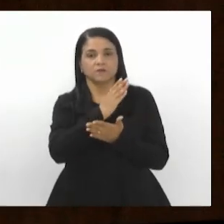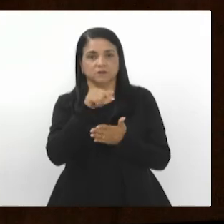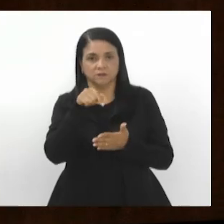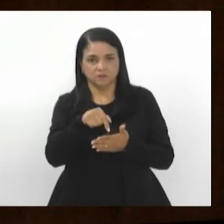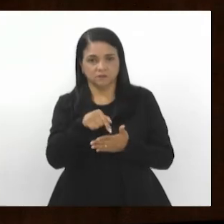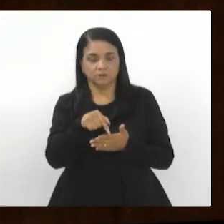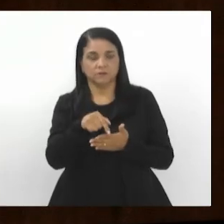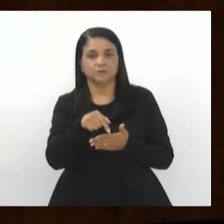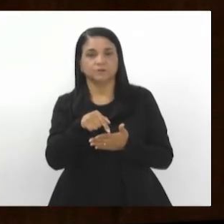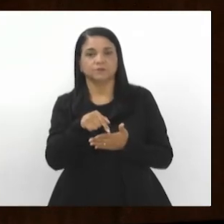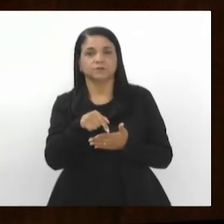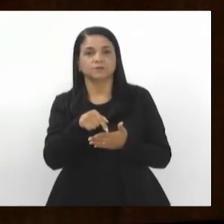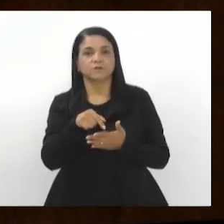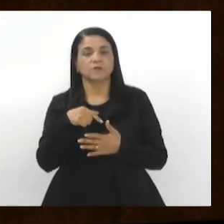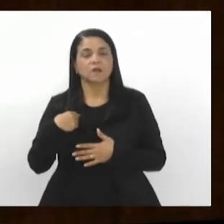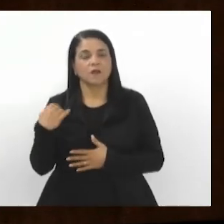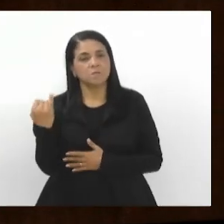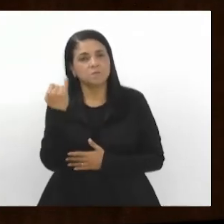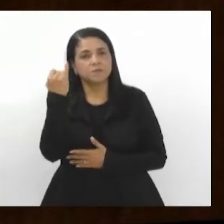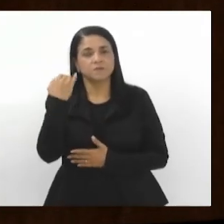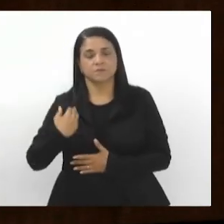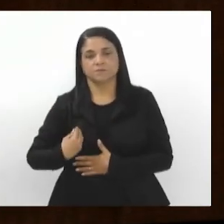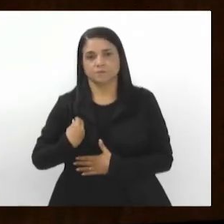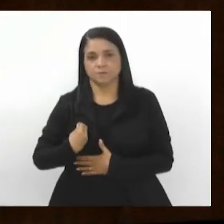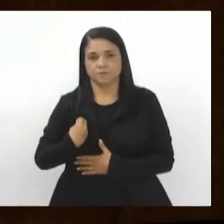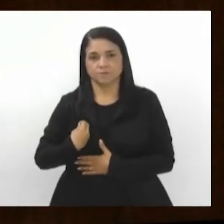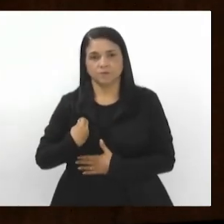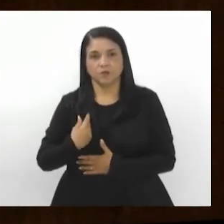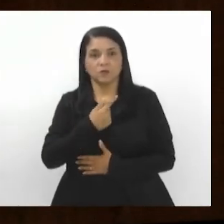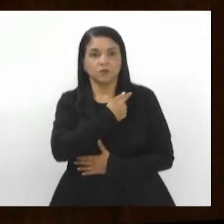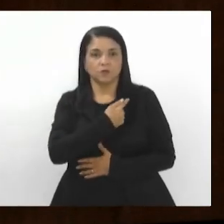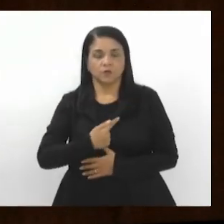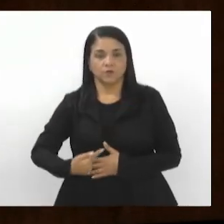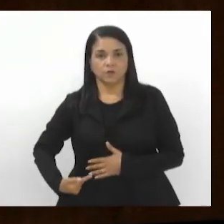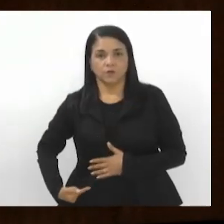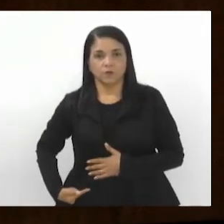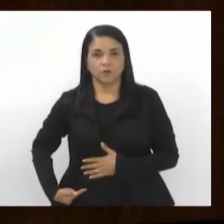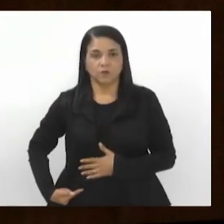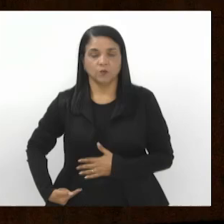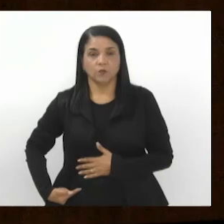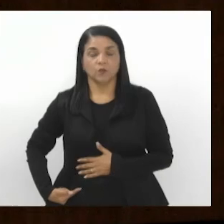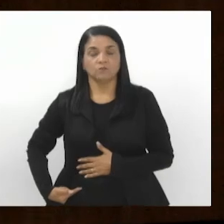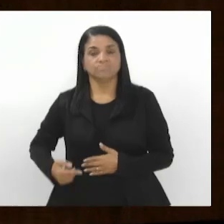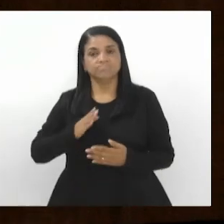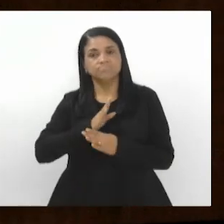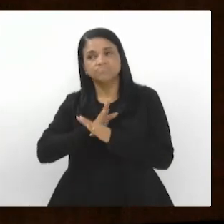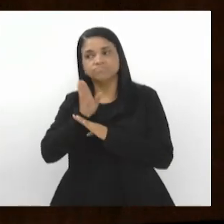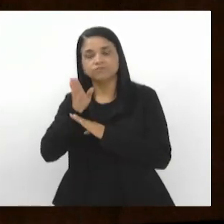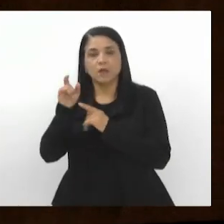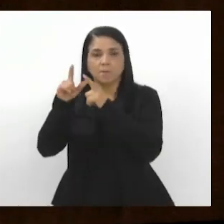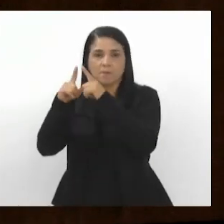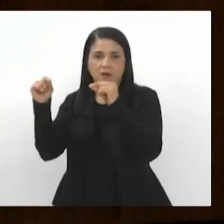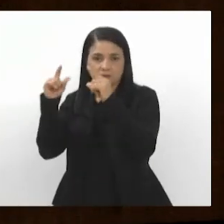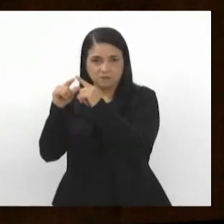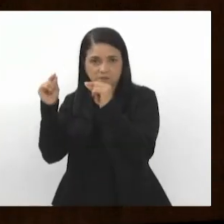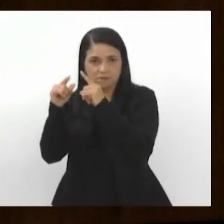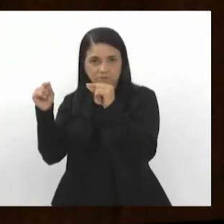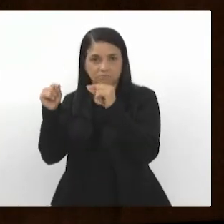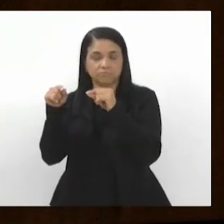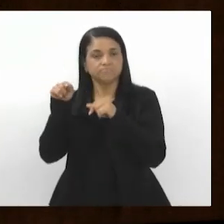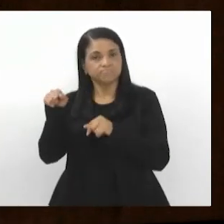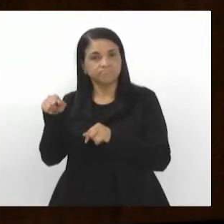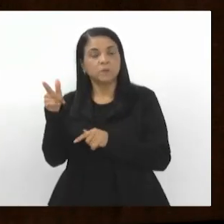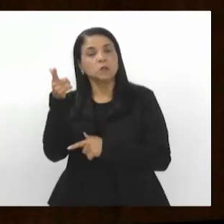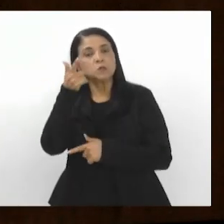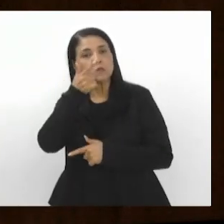importância da presença do governador em Brasília, que com o seu